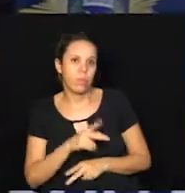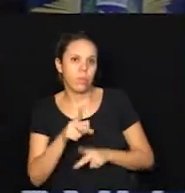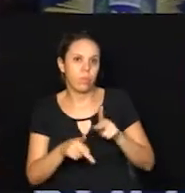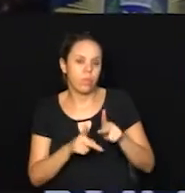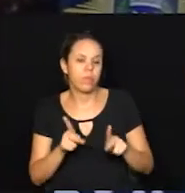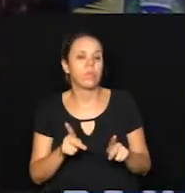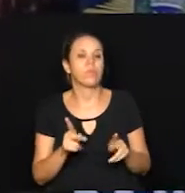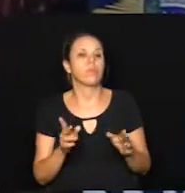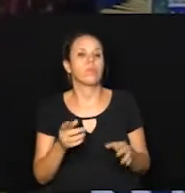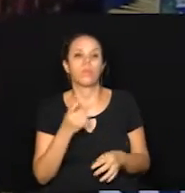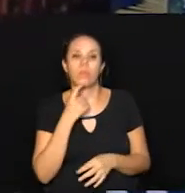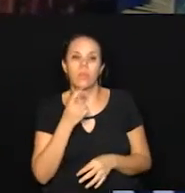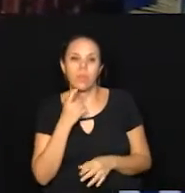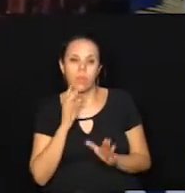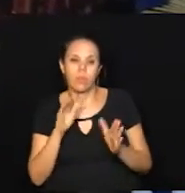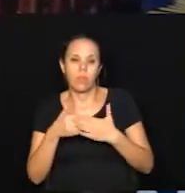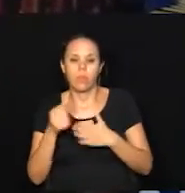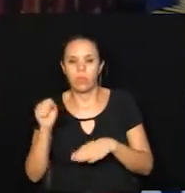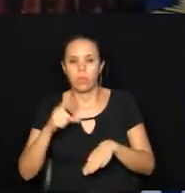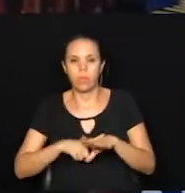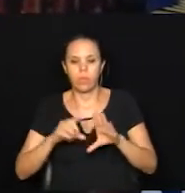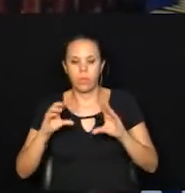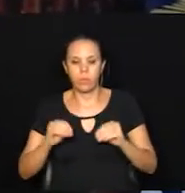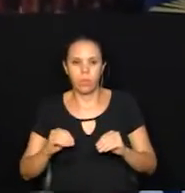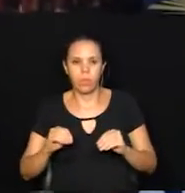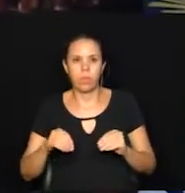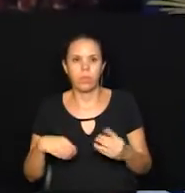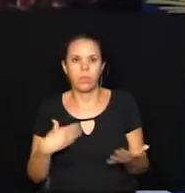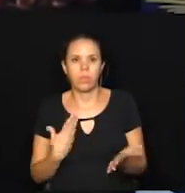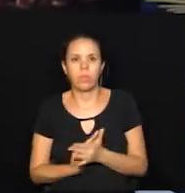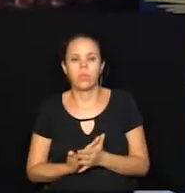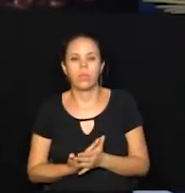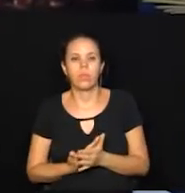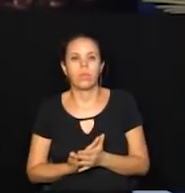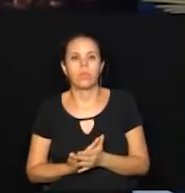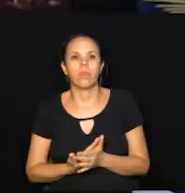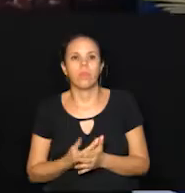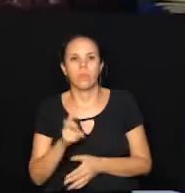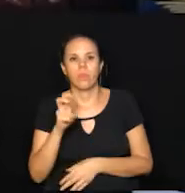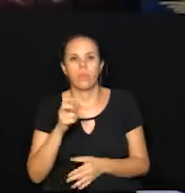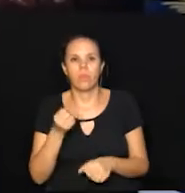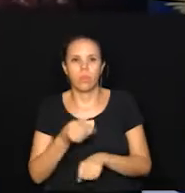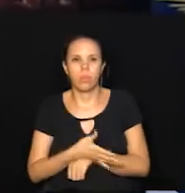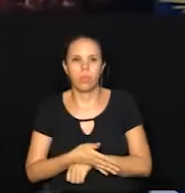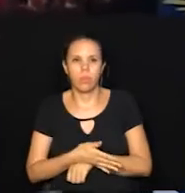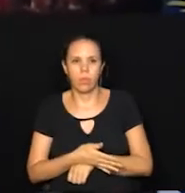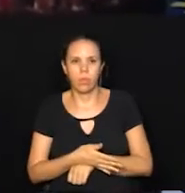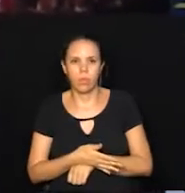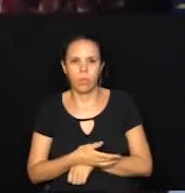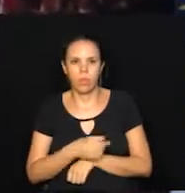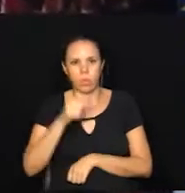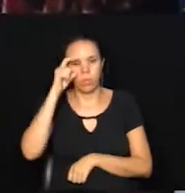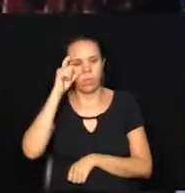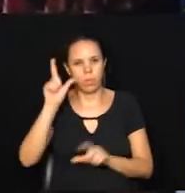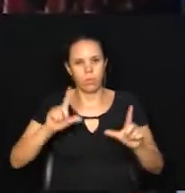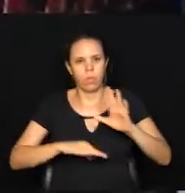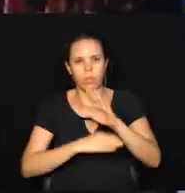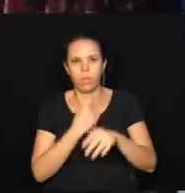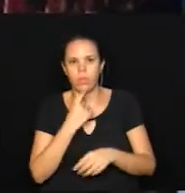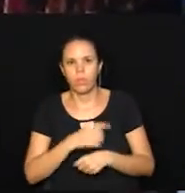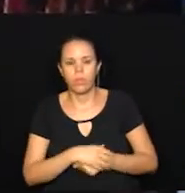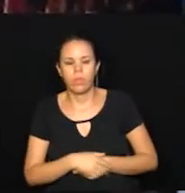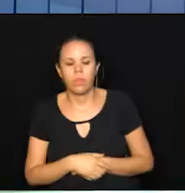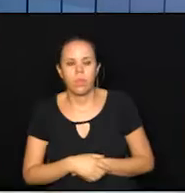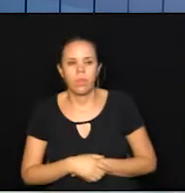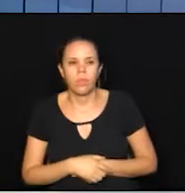em Campinas começa a partir das 8 horas da noite e vai até às 5 horas da manhã. Michel Amorim para a TV Câmara